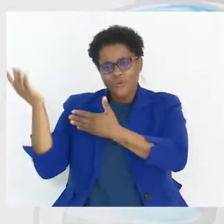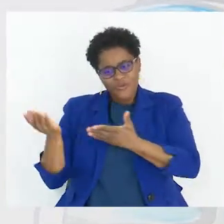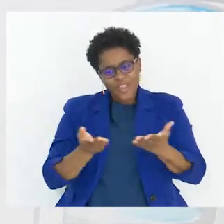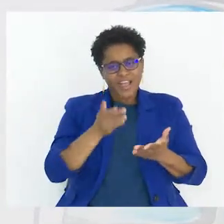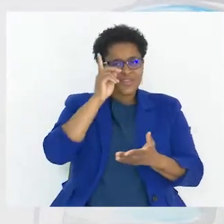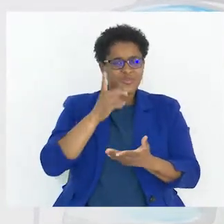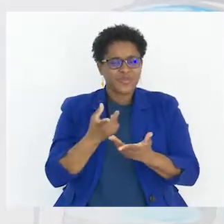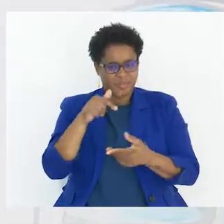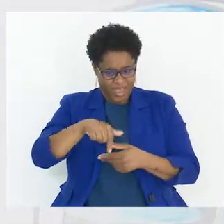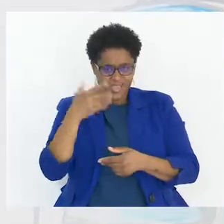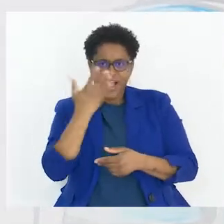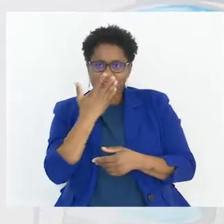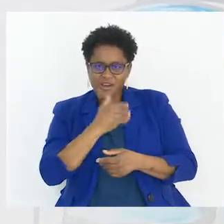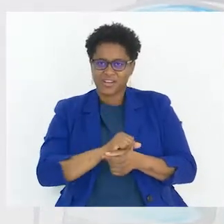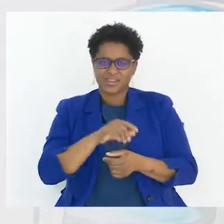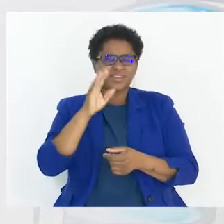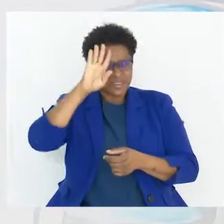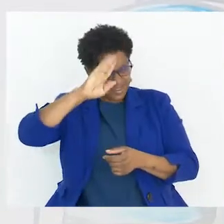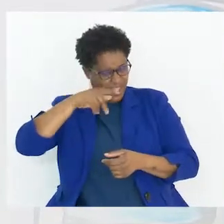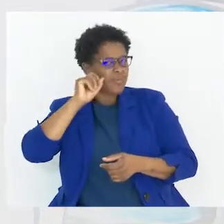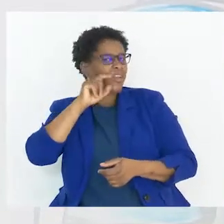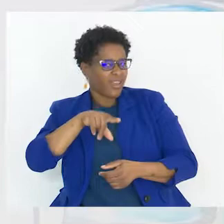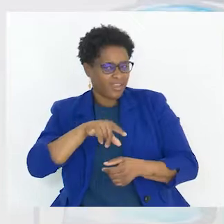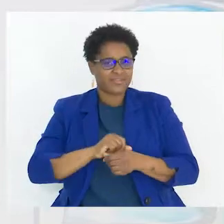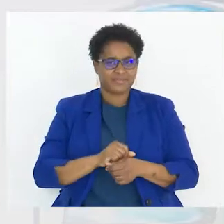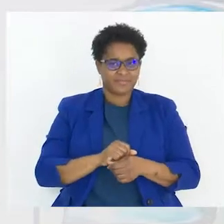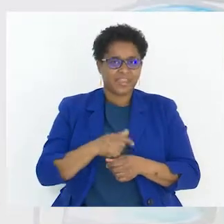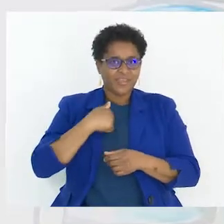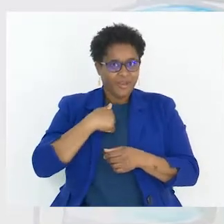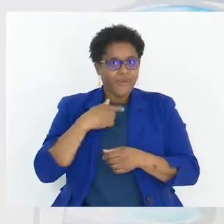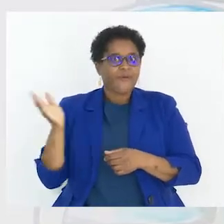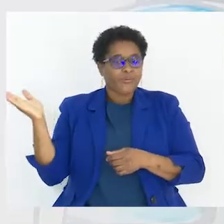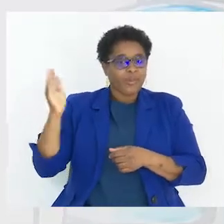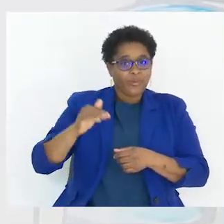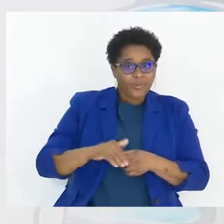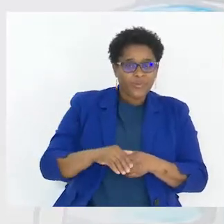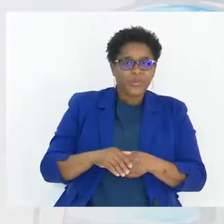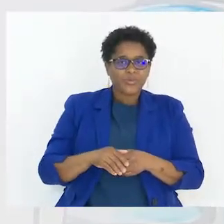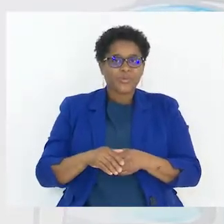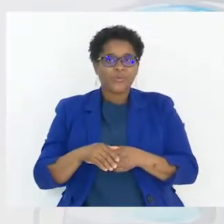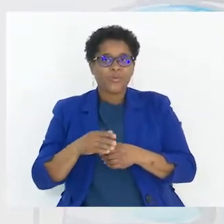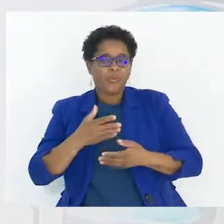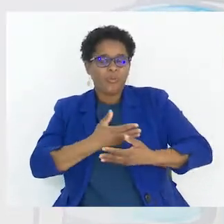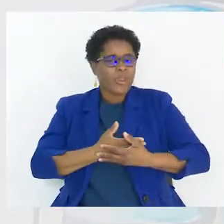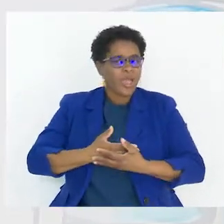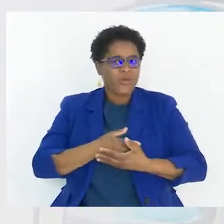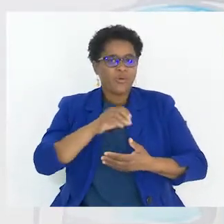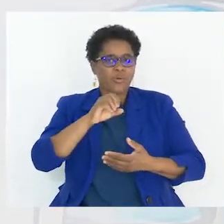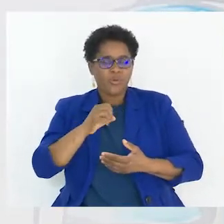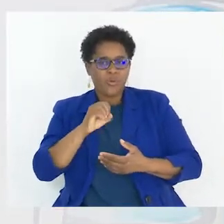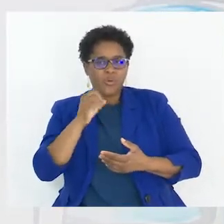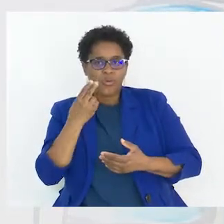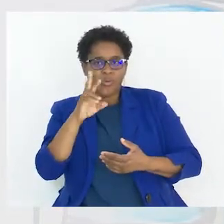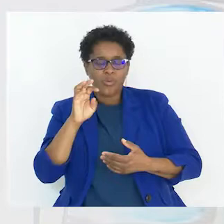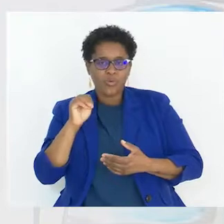esta aula. Sabem quem são? Eu trouxe o boneco urso engraçado e